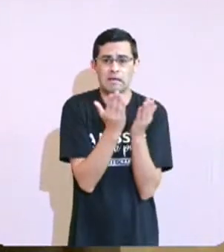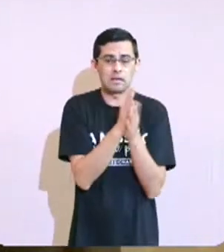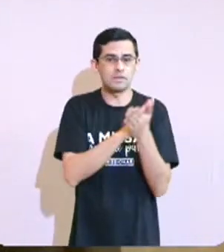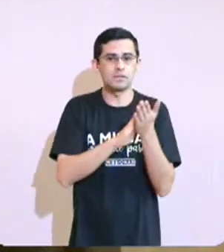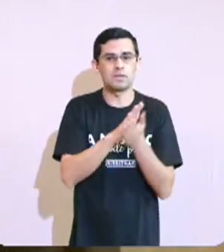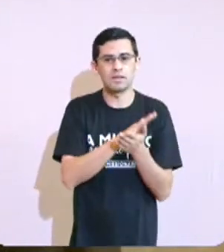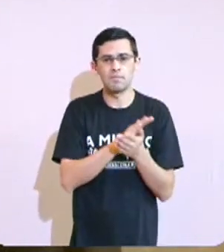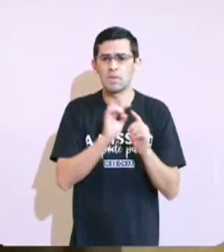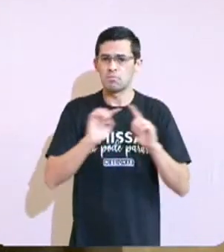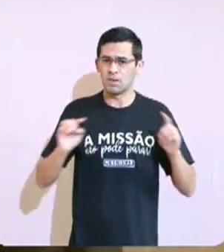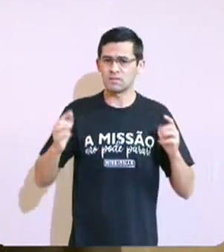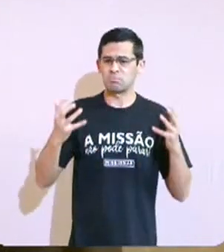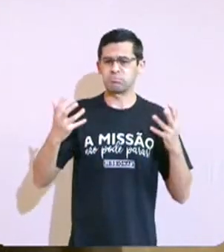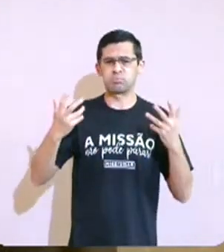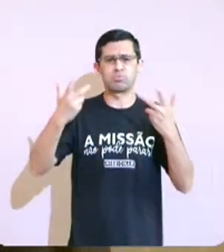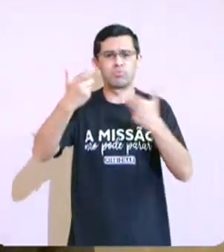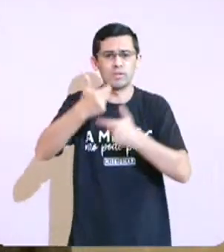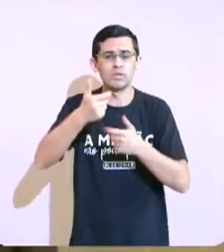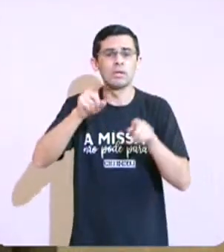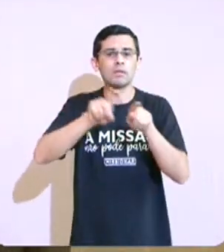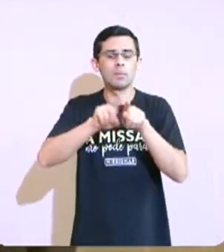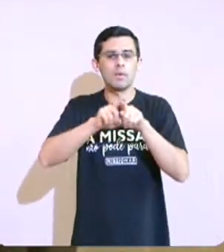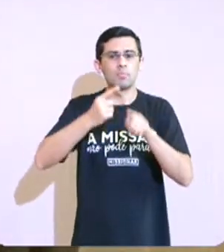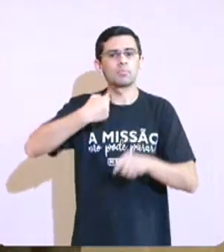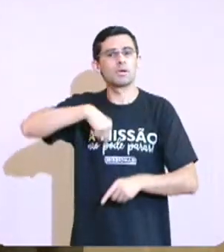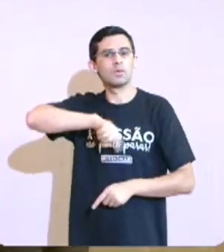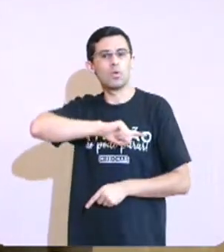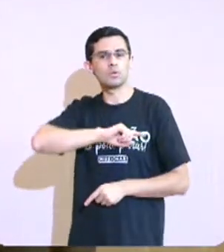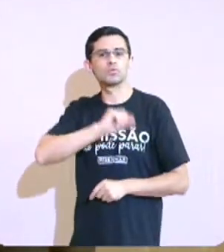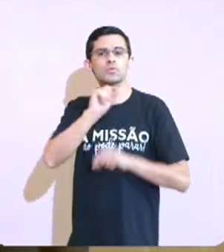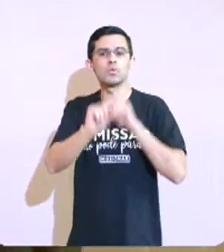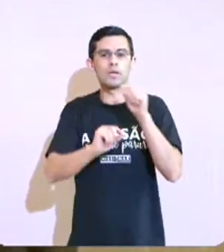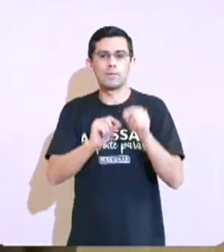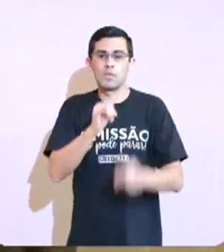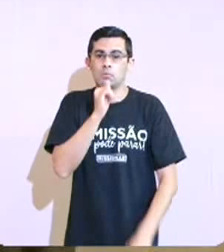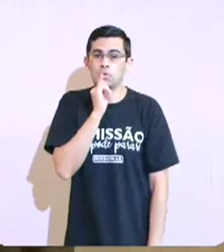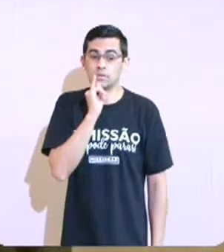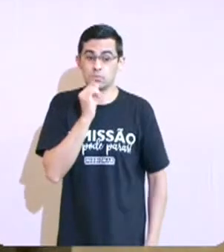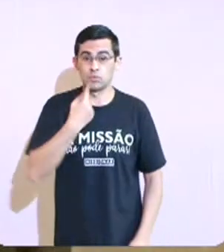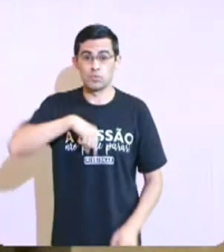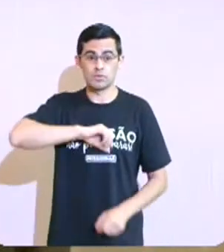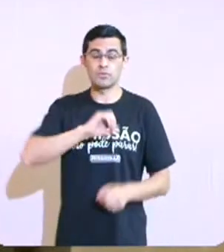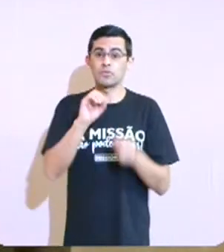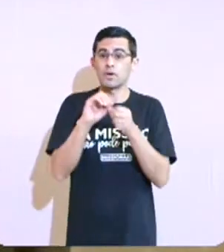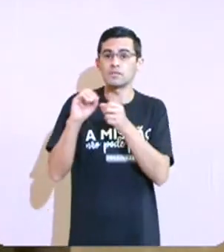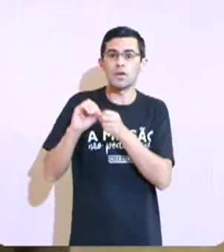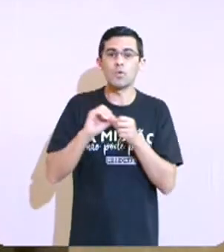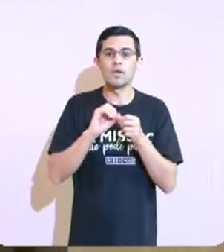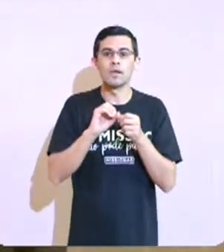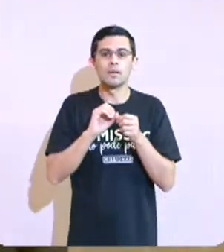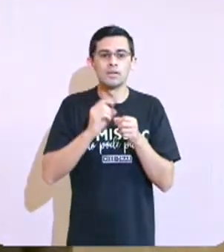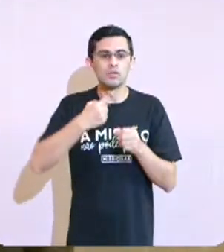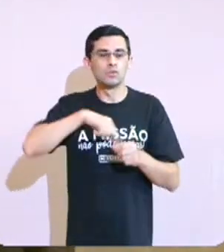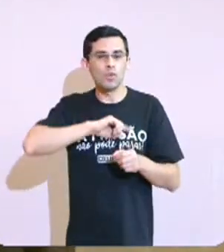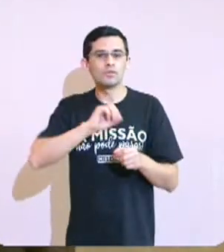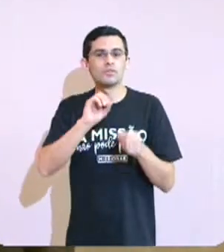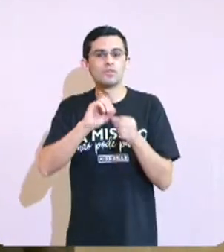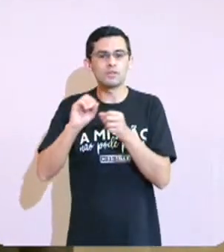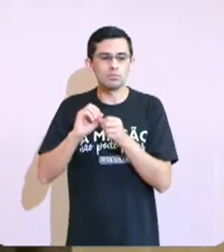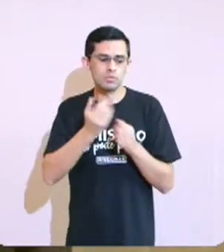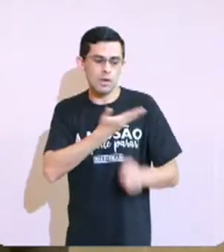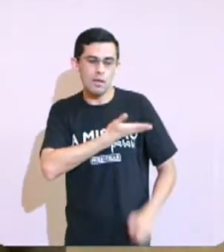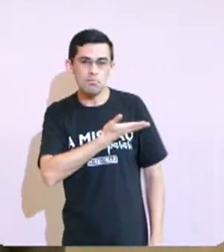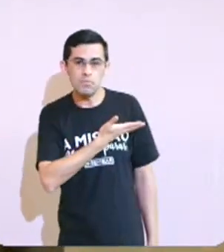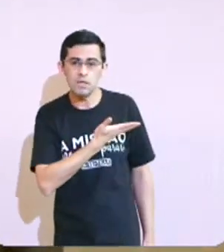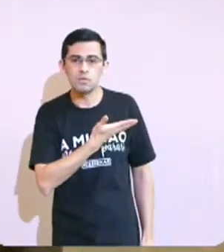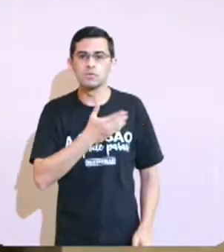tem implicações tremendas para cada um de nós, no nosso nível zero de missão, que é o nosso nível onde formamos os nossos